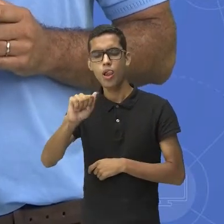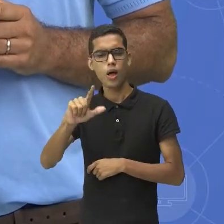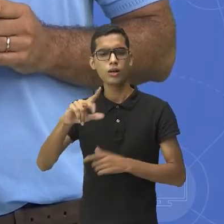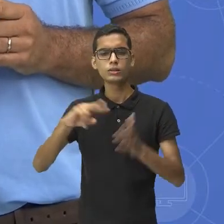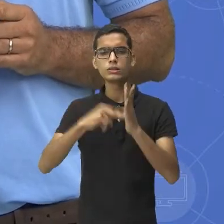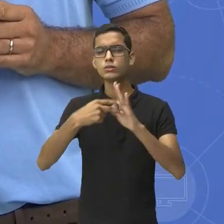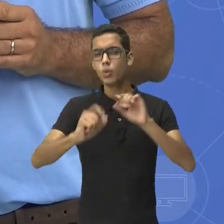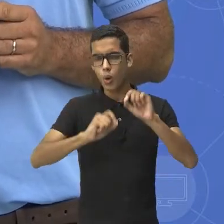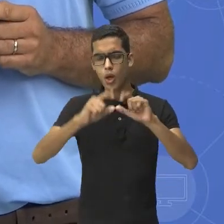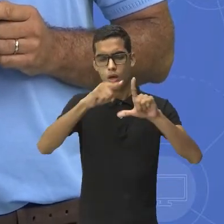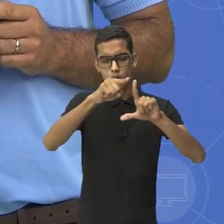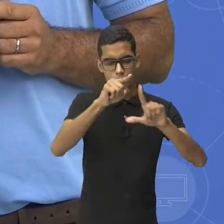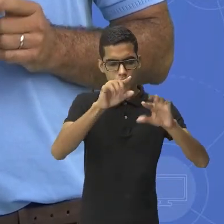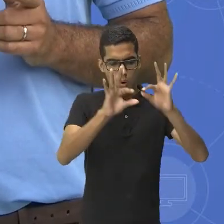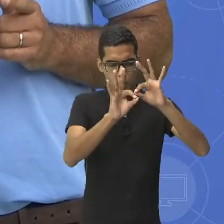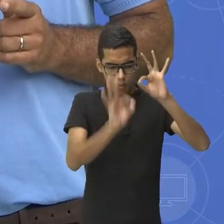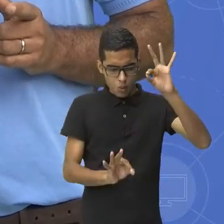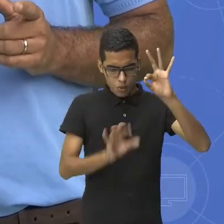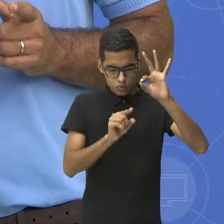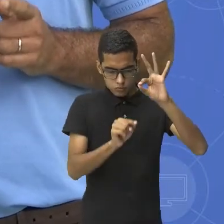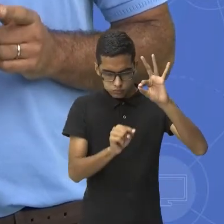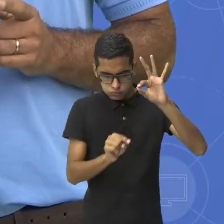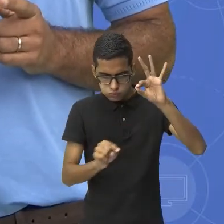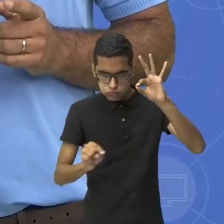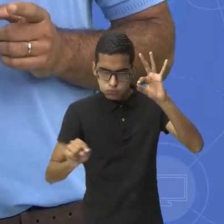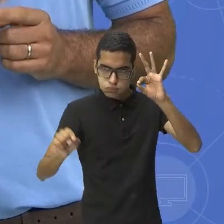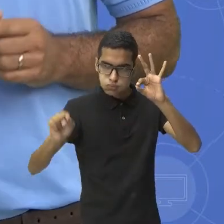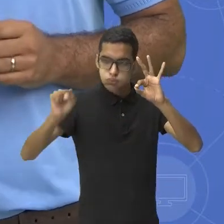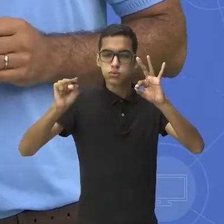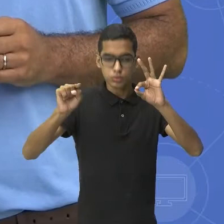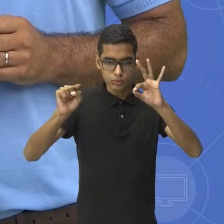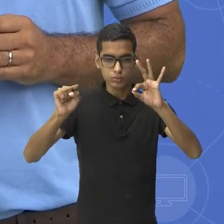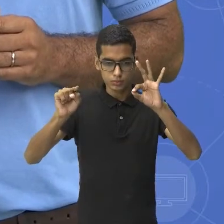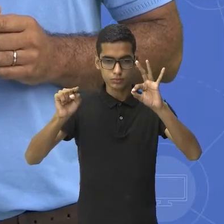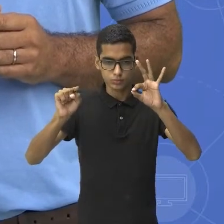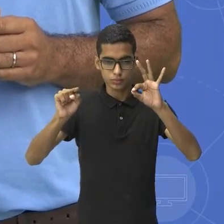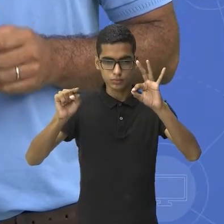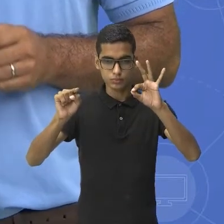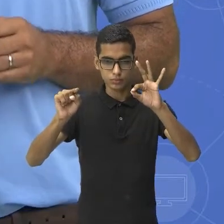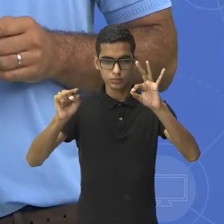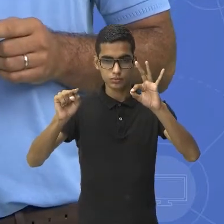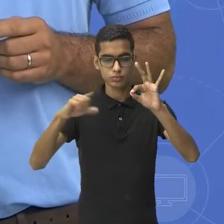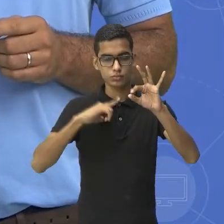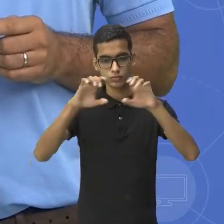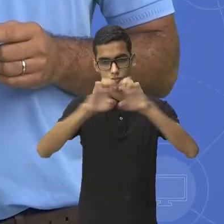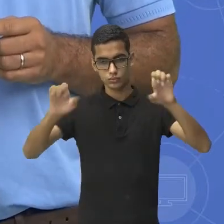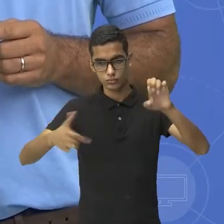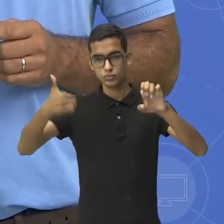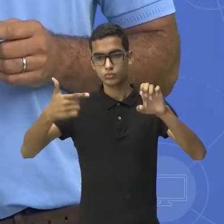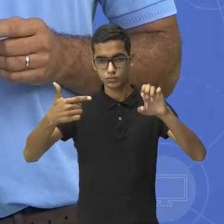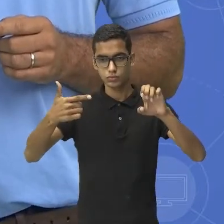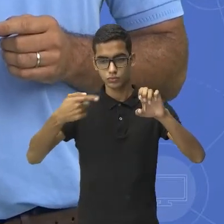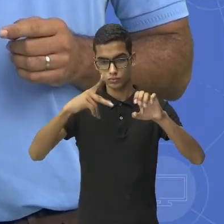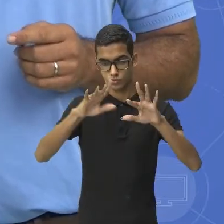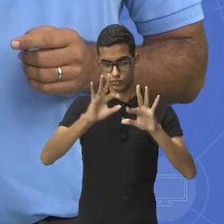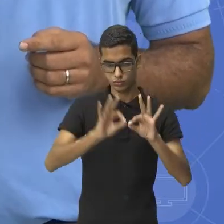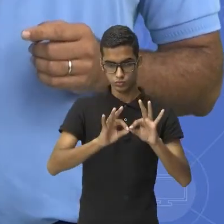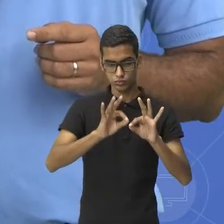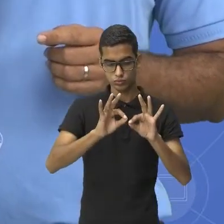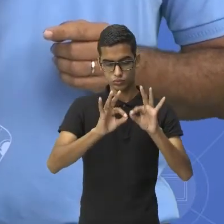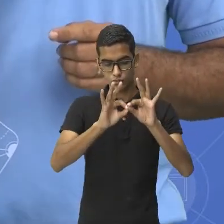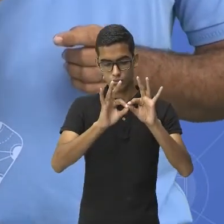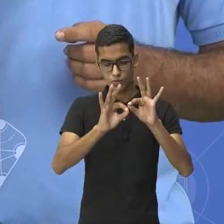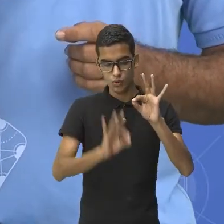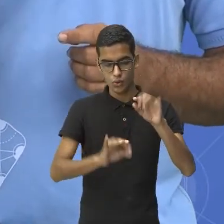equação do segundo grau, o seu gráfico será sempre uma parábola, tá? Equação do segundo grau, o seu